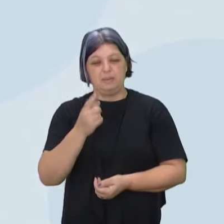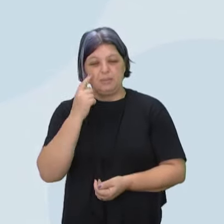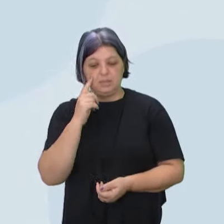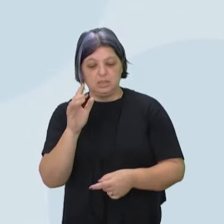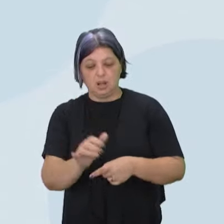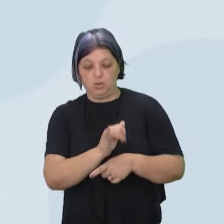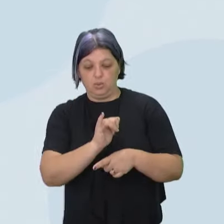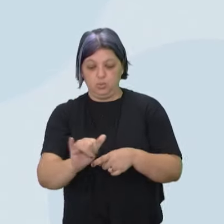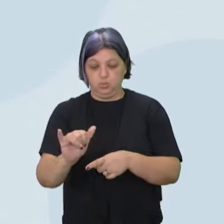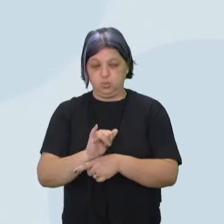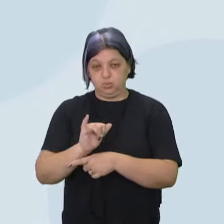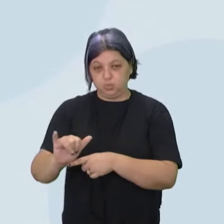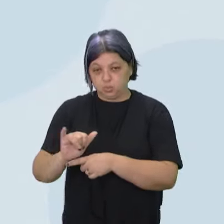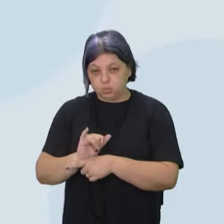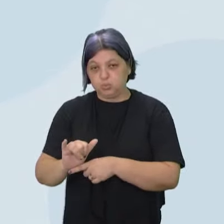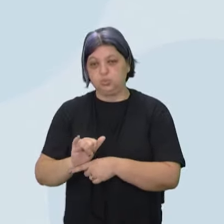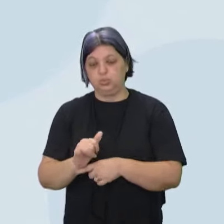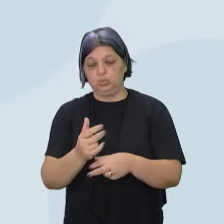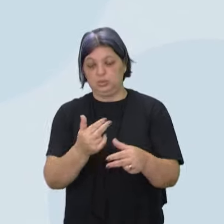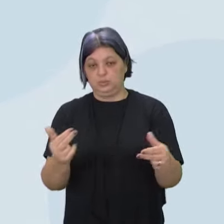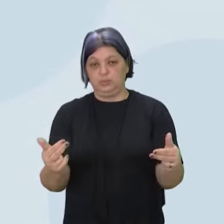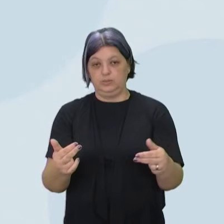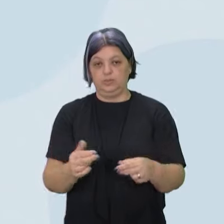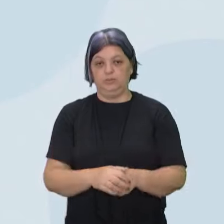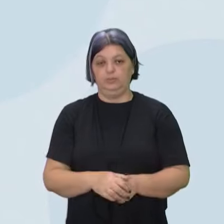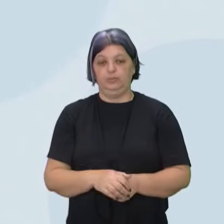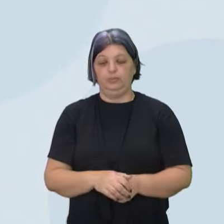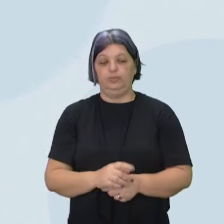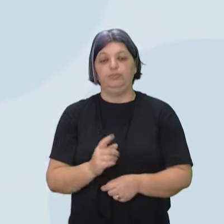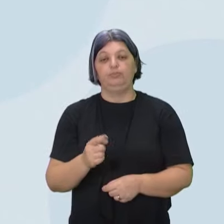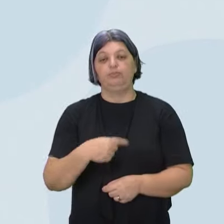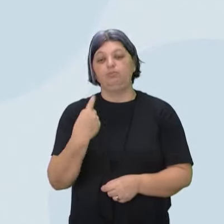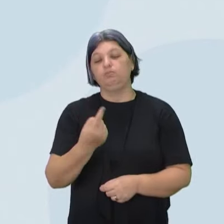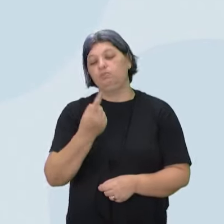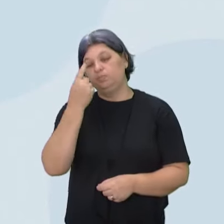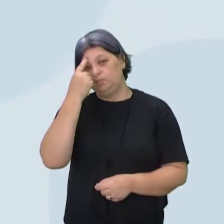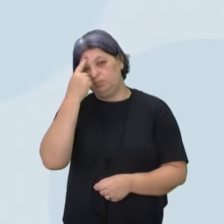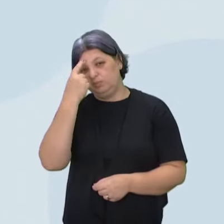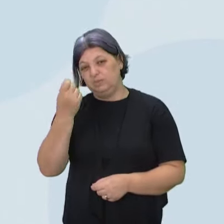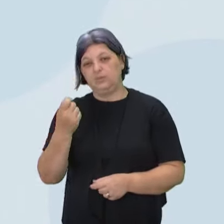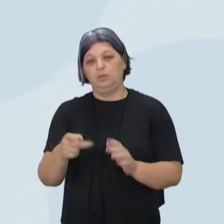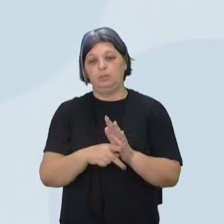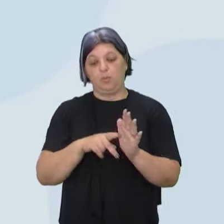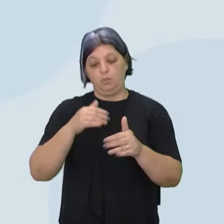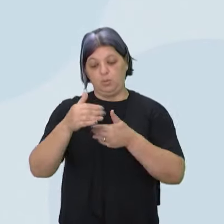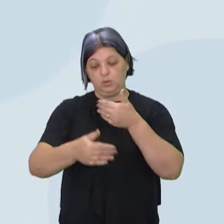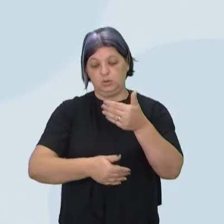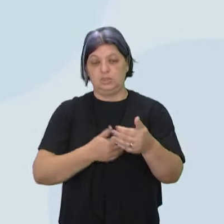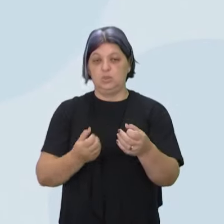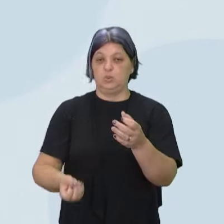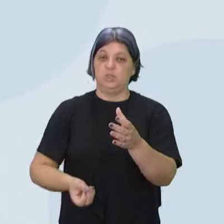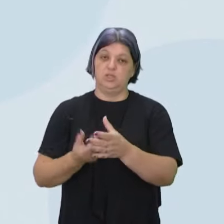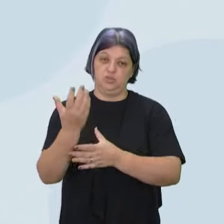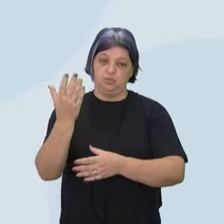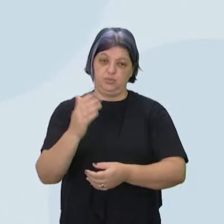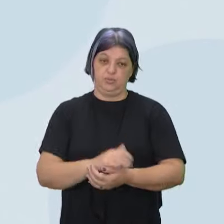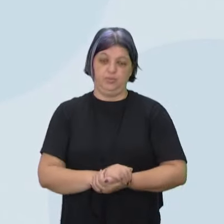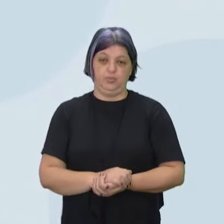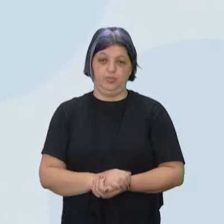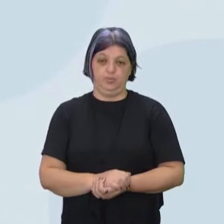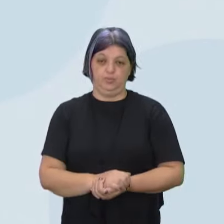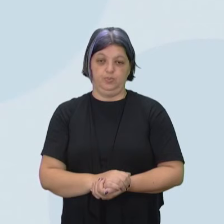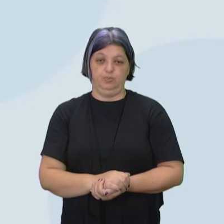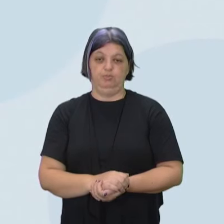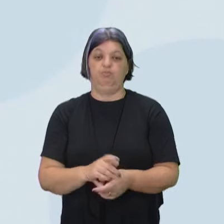estudantes tiverem que elaborar alguma coisa, a gente traz aí essa ideia dos processos criativos.